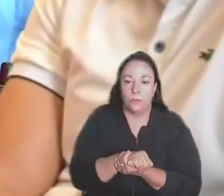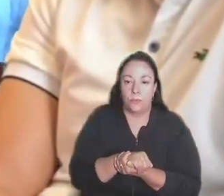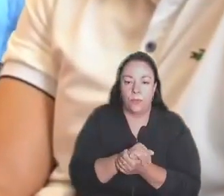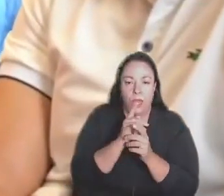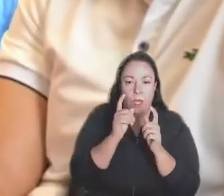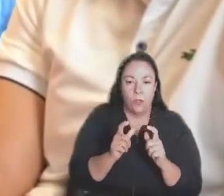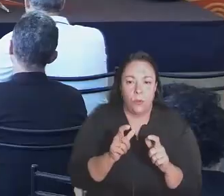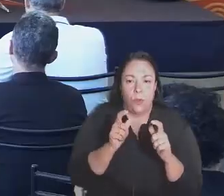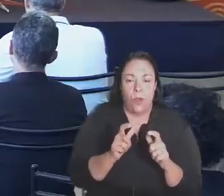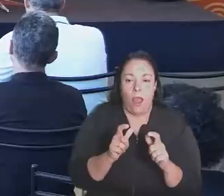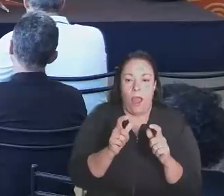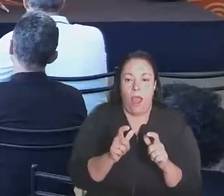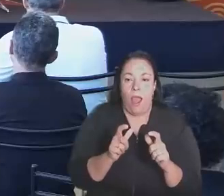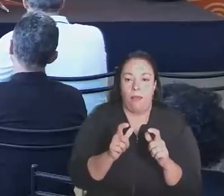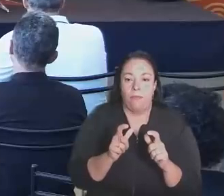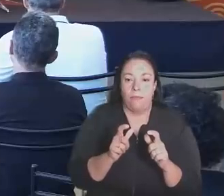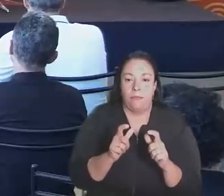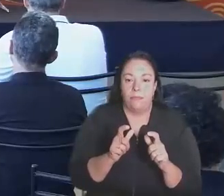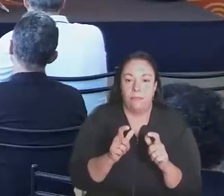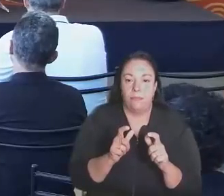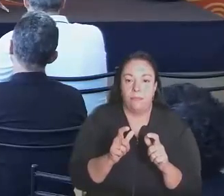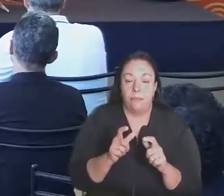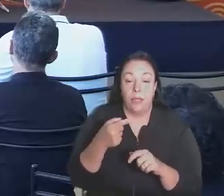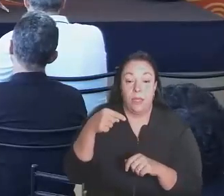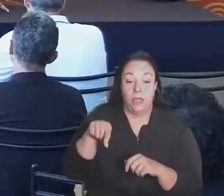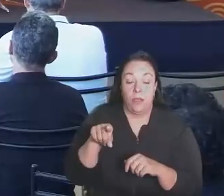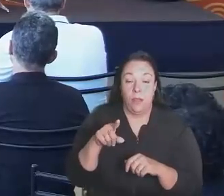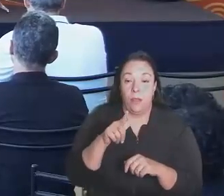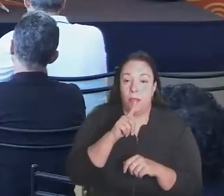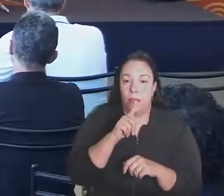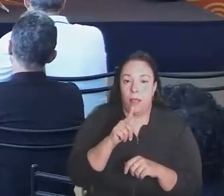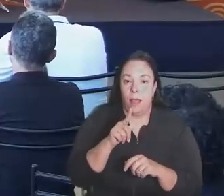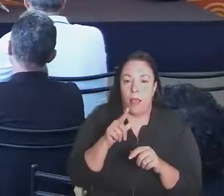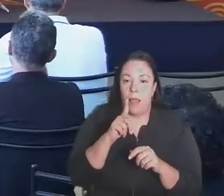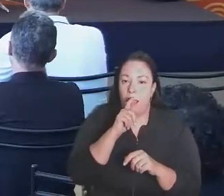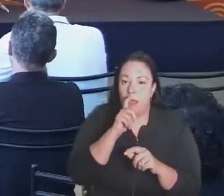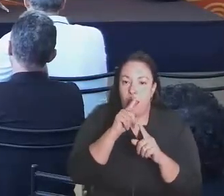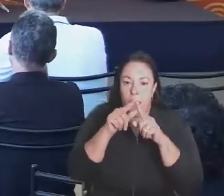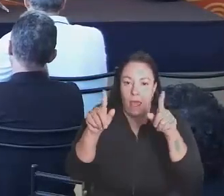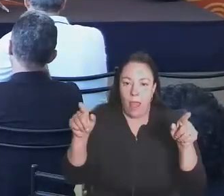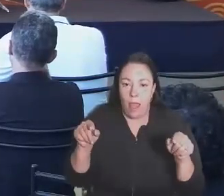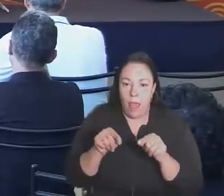assim, ermo, lá no Pantanal, o local não tem